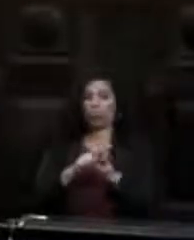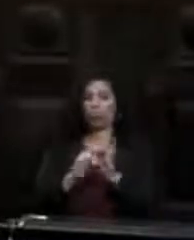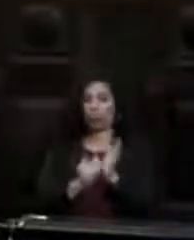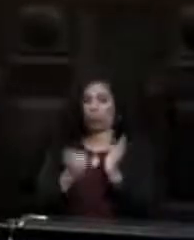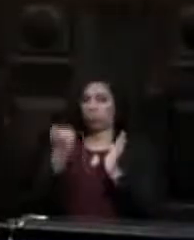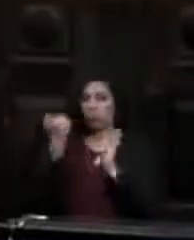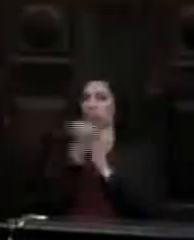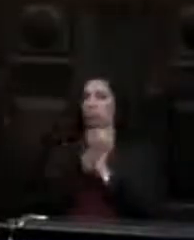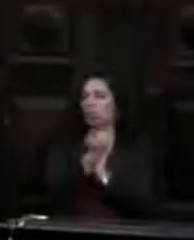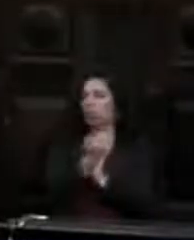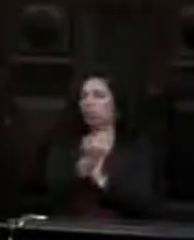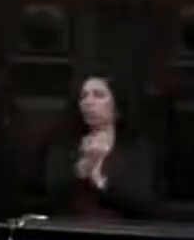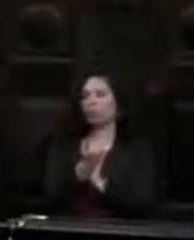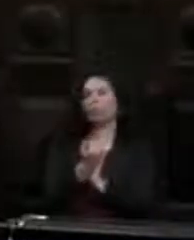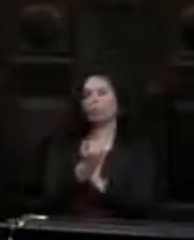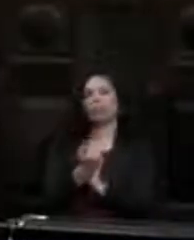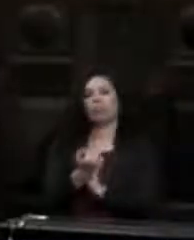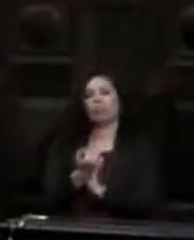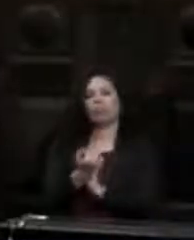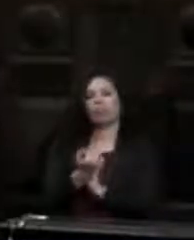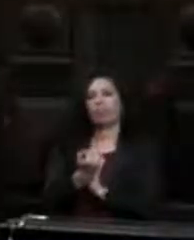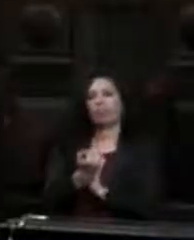dignidade, que é isto que se quer.